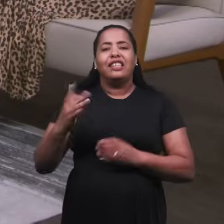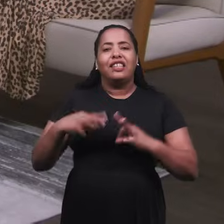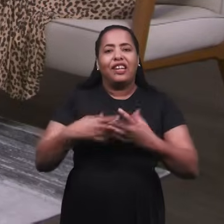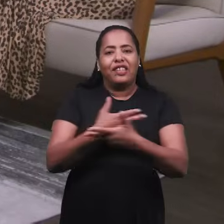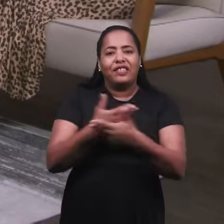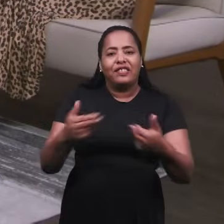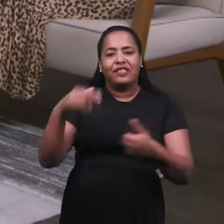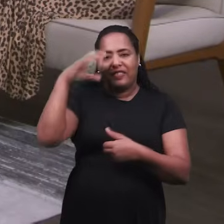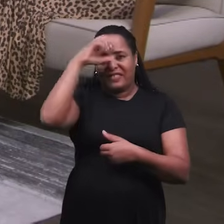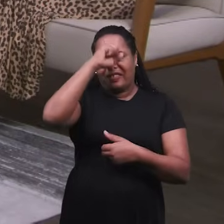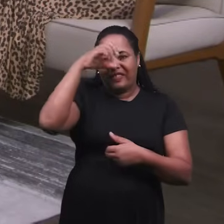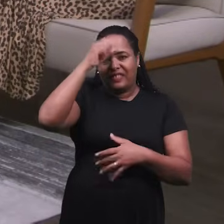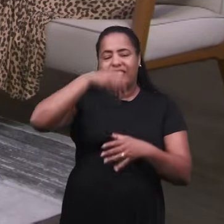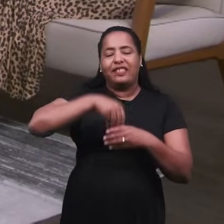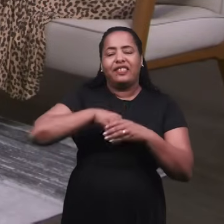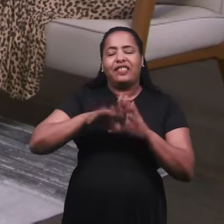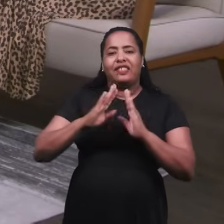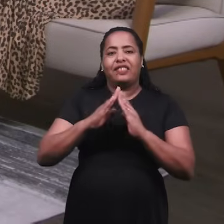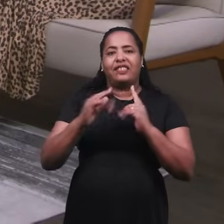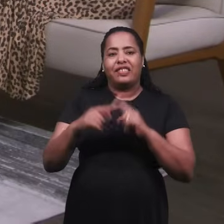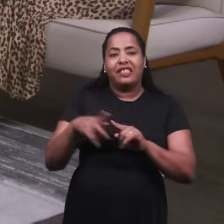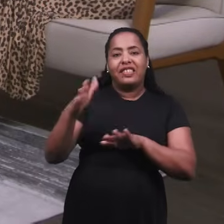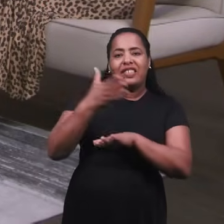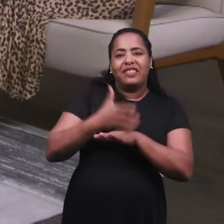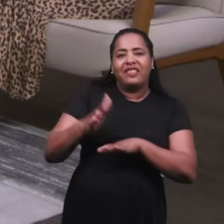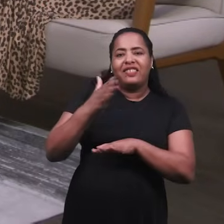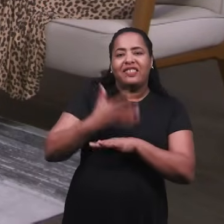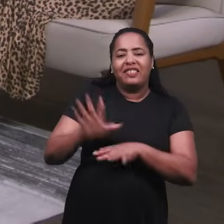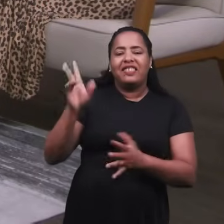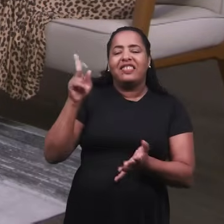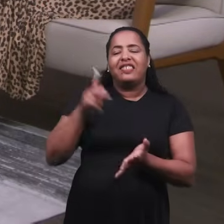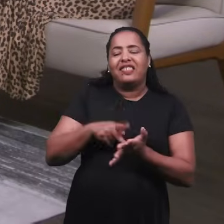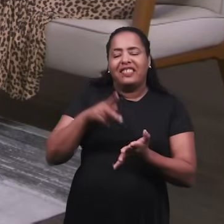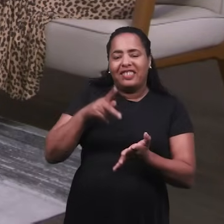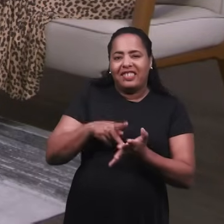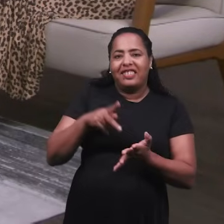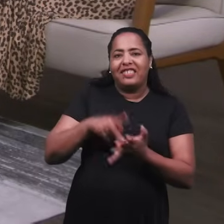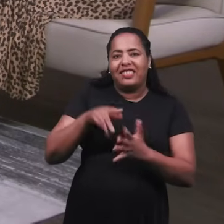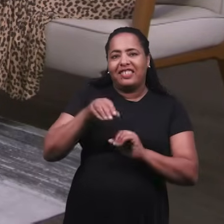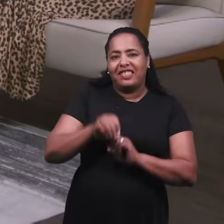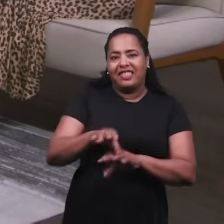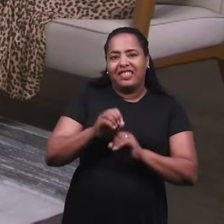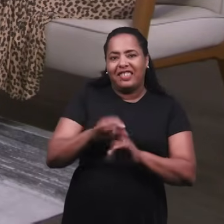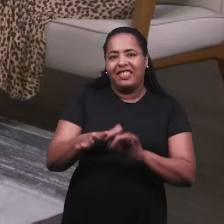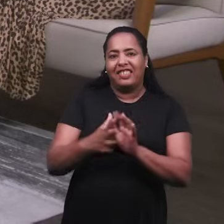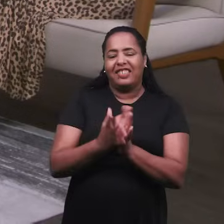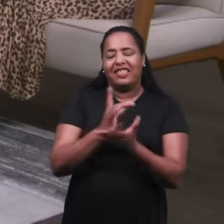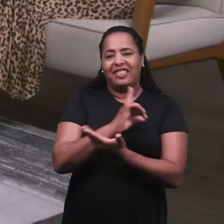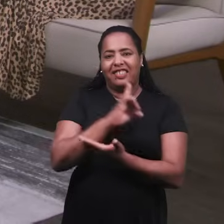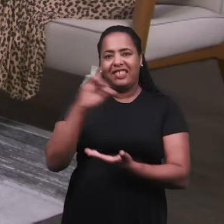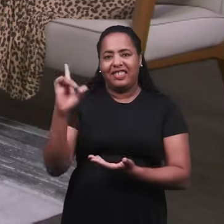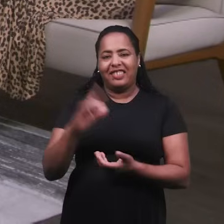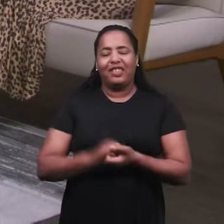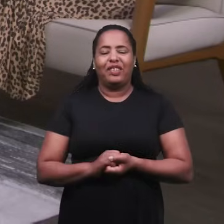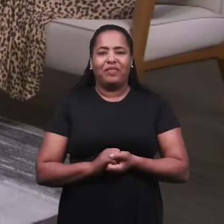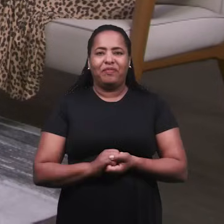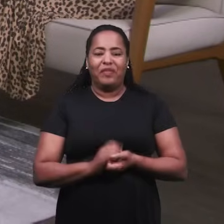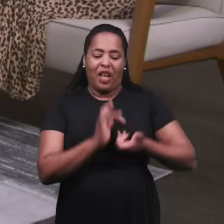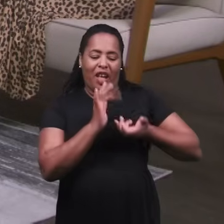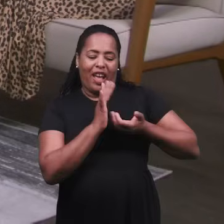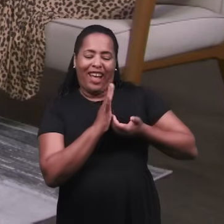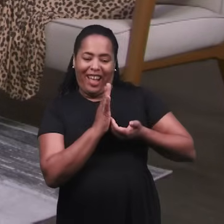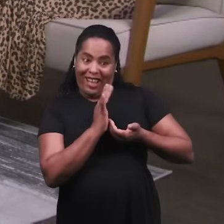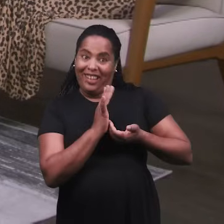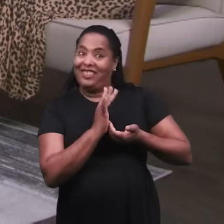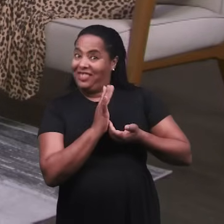né, aprendendo na igreja, né, colocando em prática verdadeiramente os ensinos da palavra do Senhor. É uma